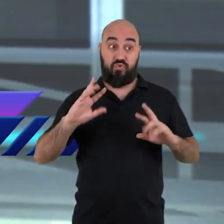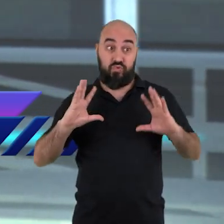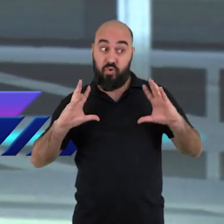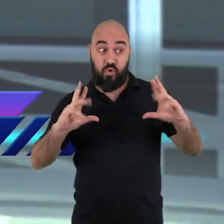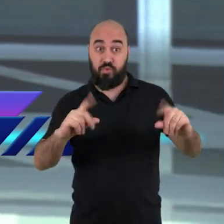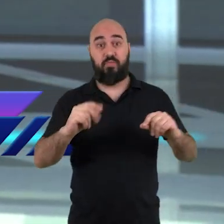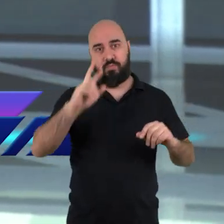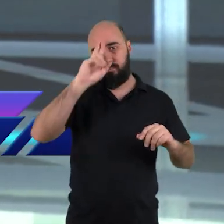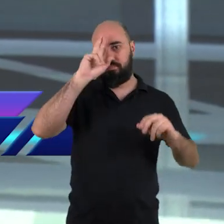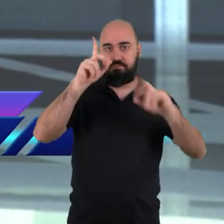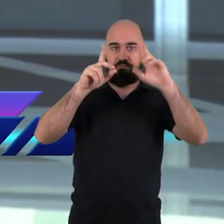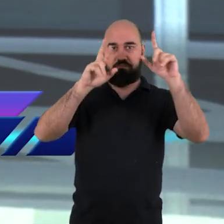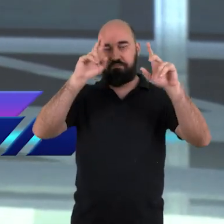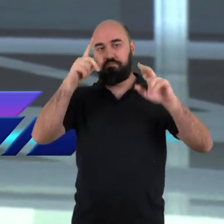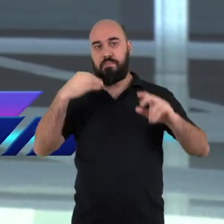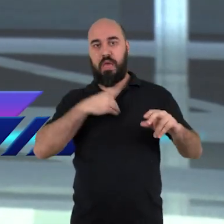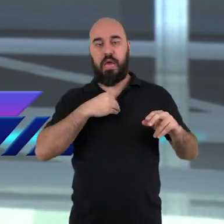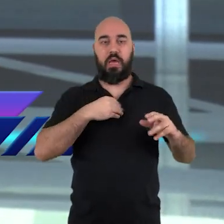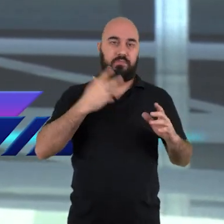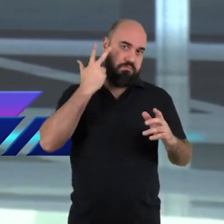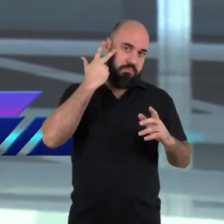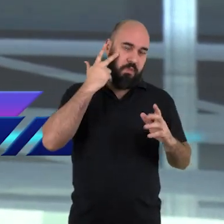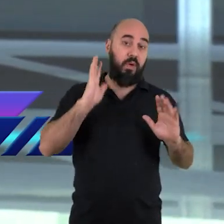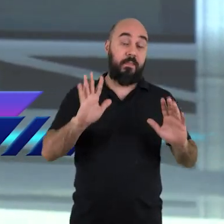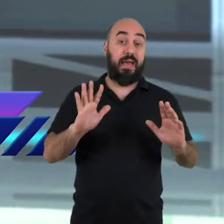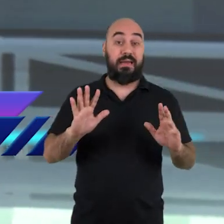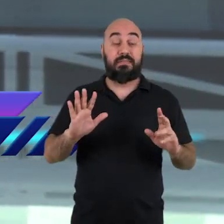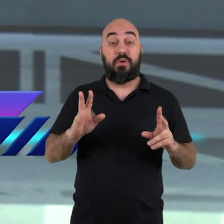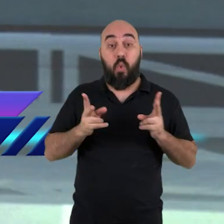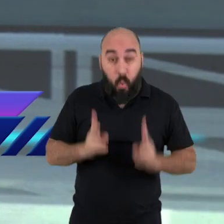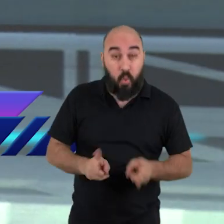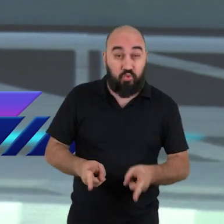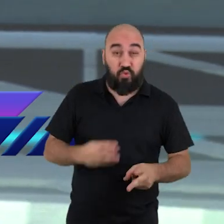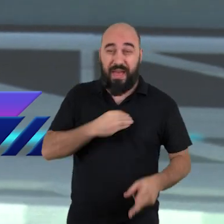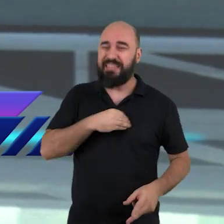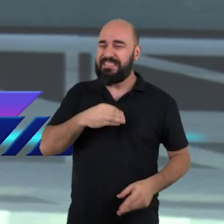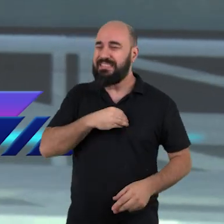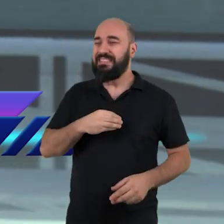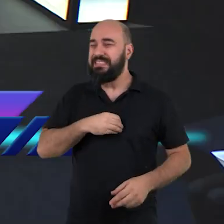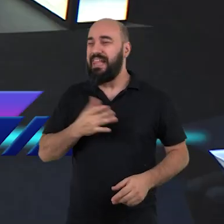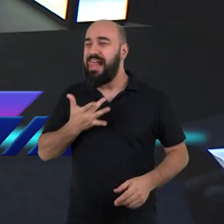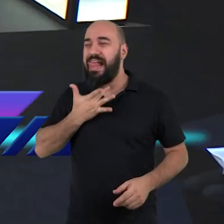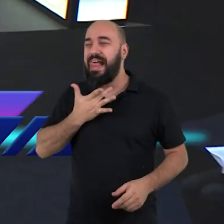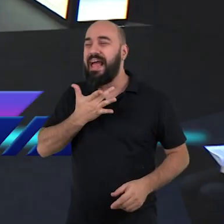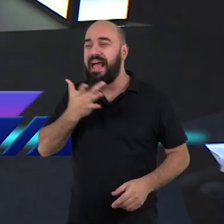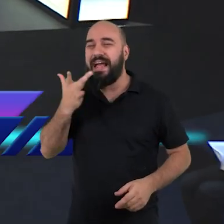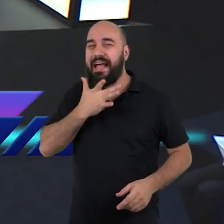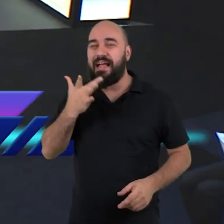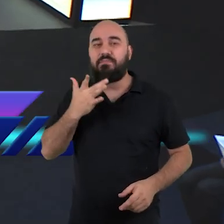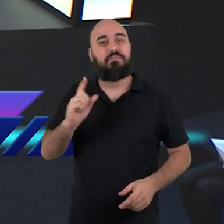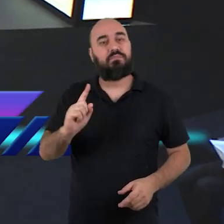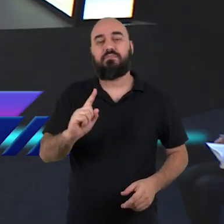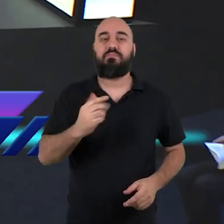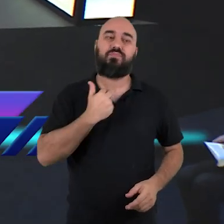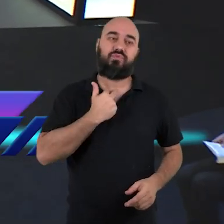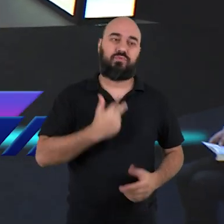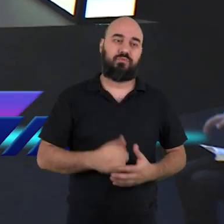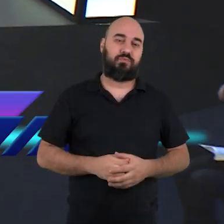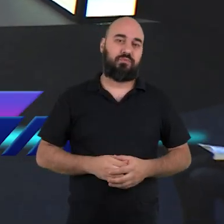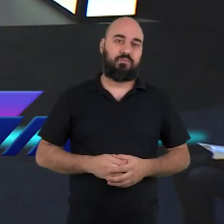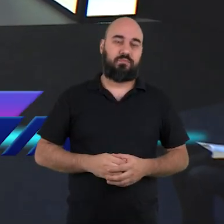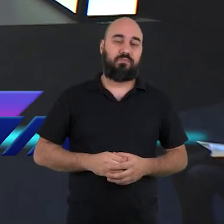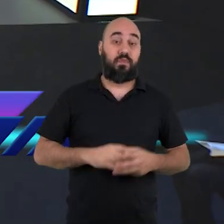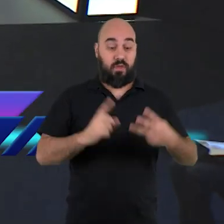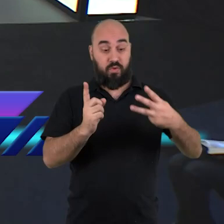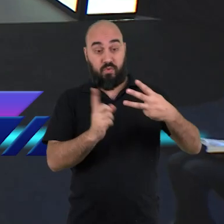se alimentar do pecado e viver pecando. Agora, o último passo. Vamos para